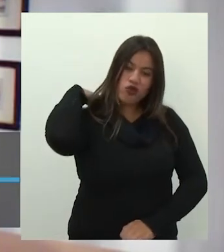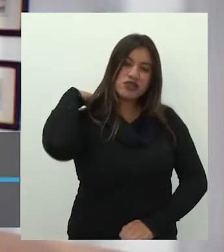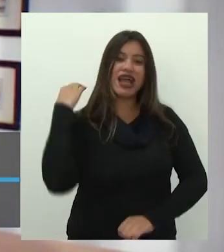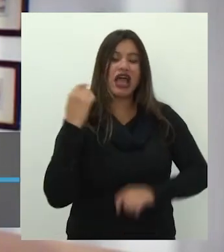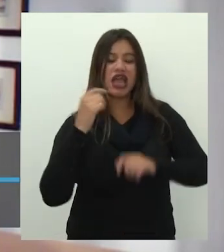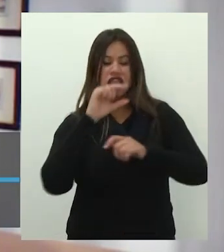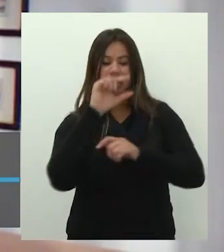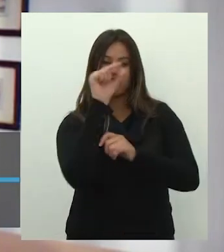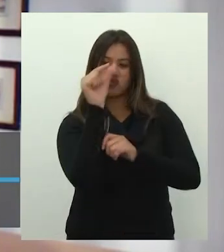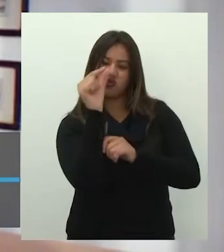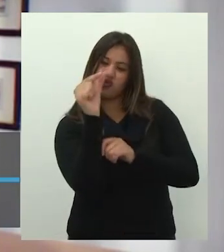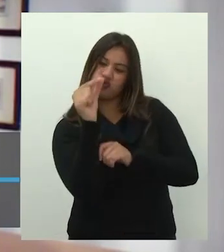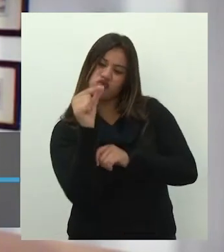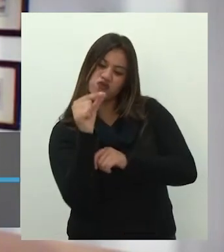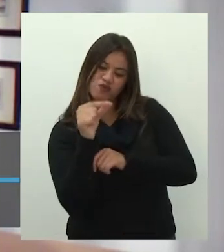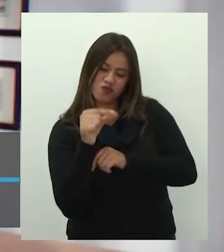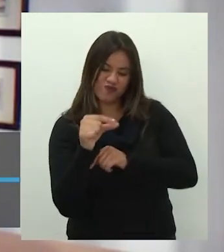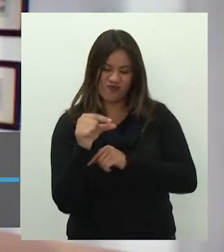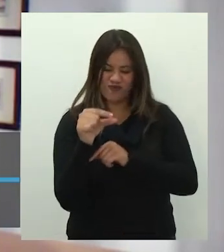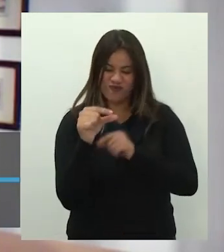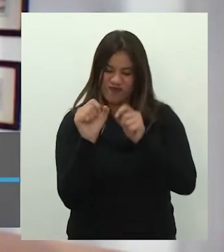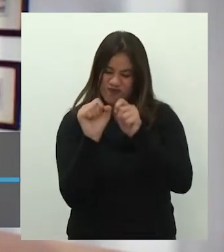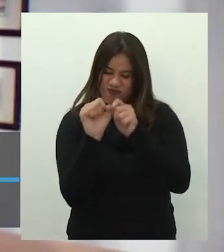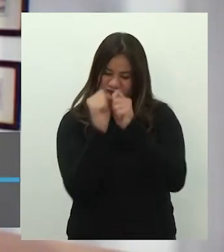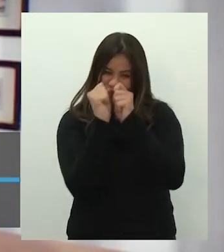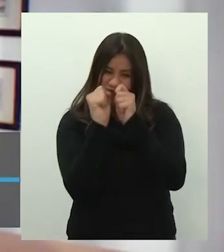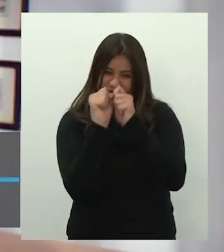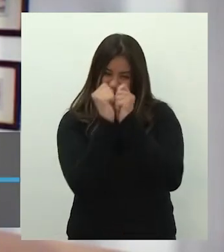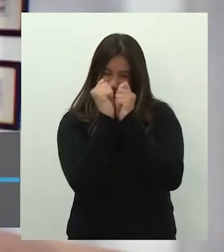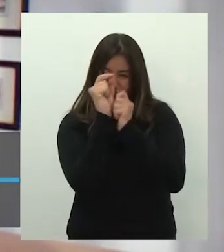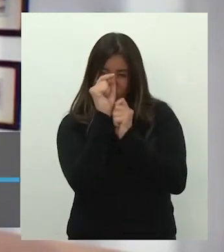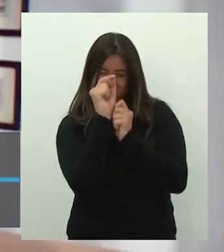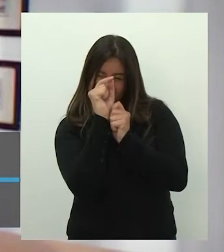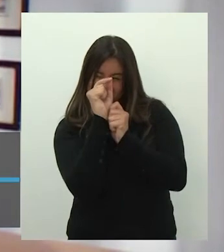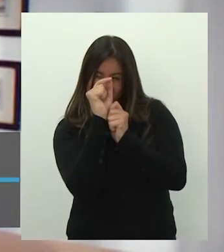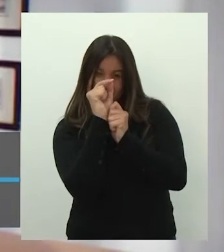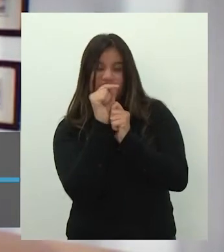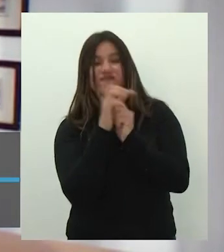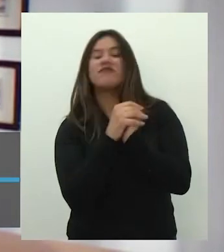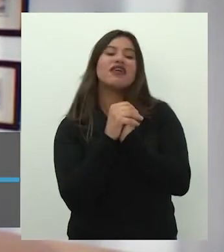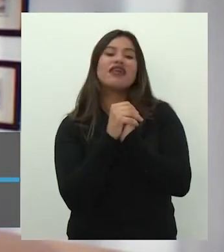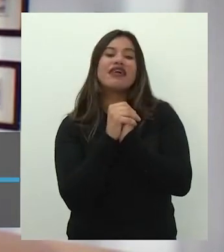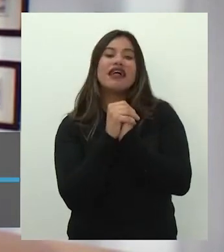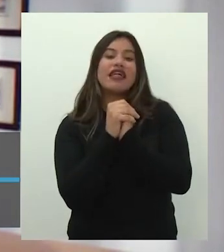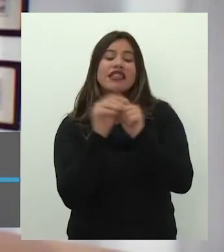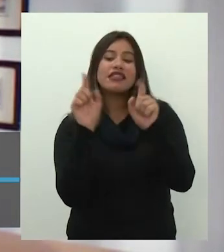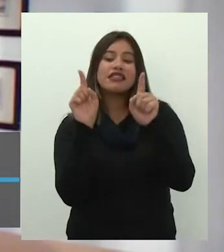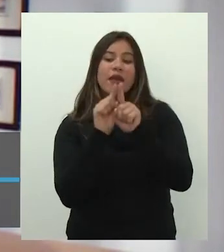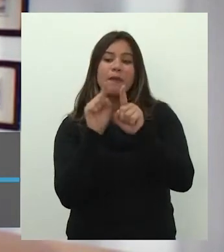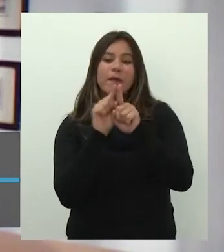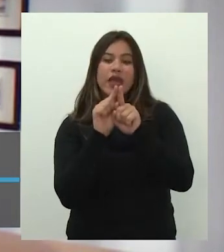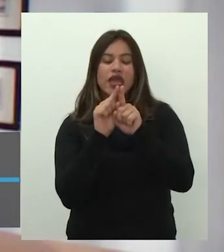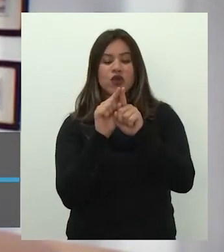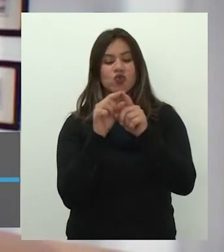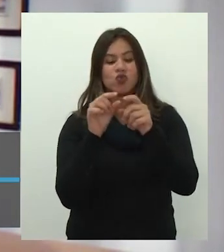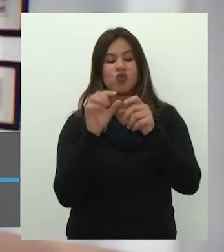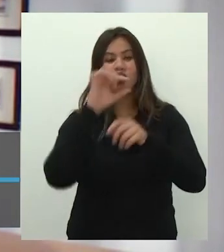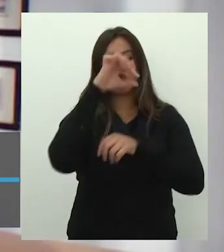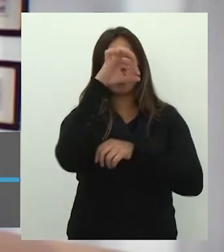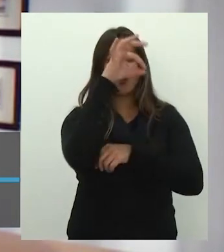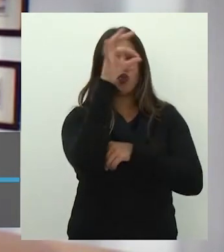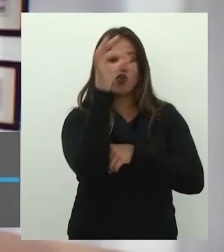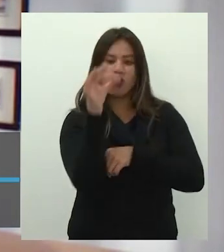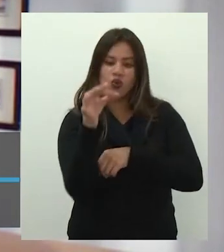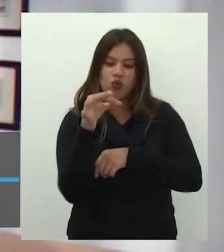sofrendo pequenas fraturas, microfraturas, e também aquele anel entre o